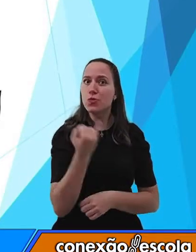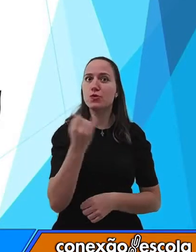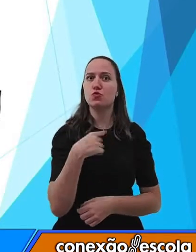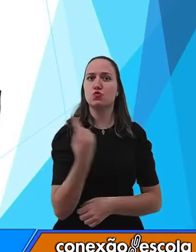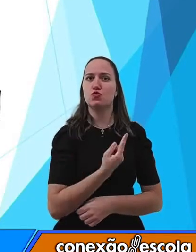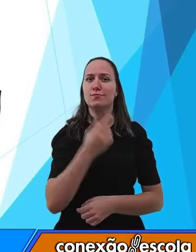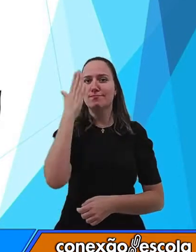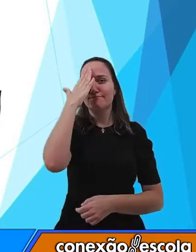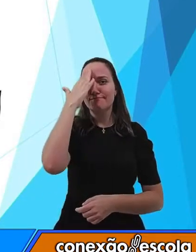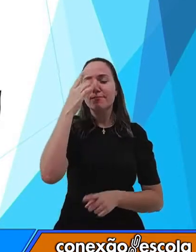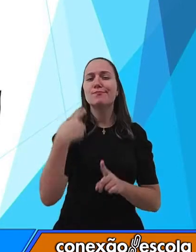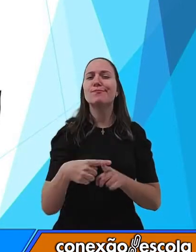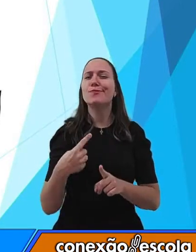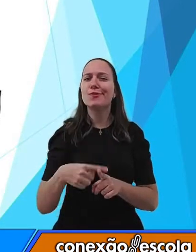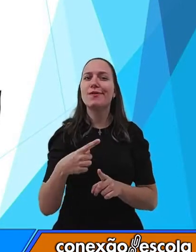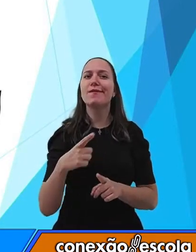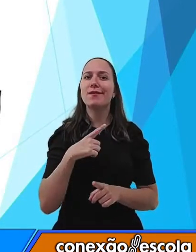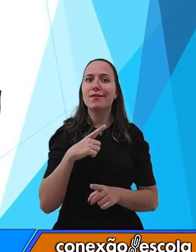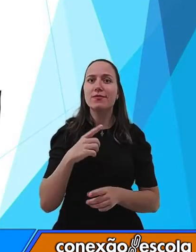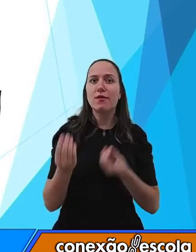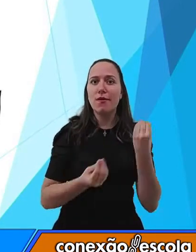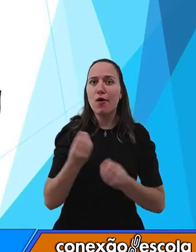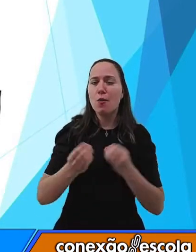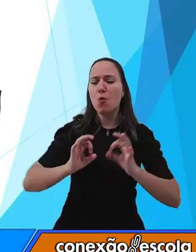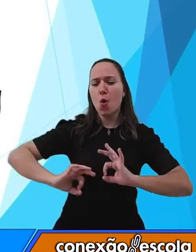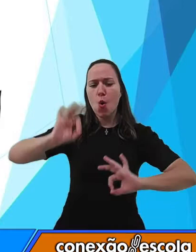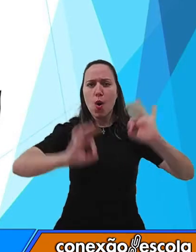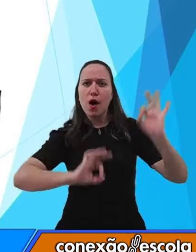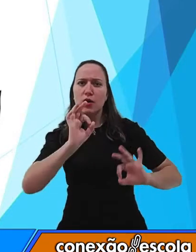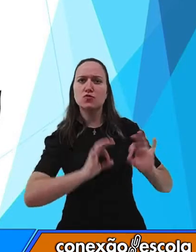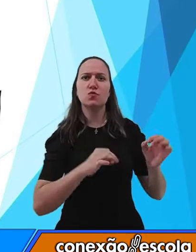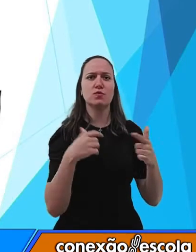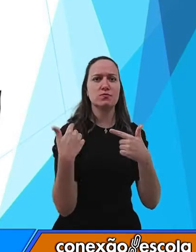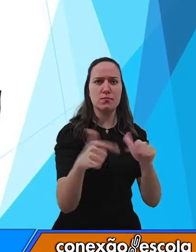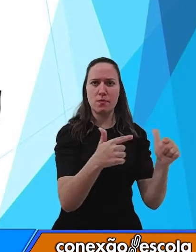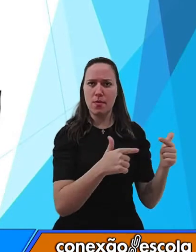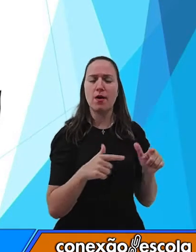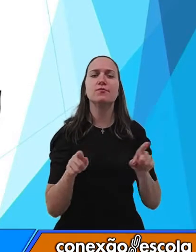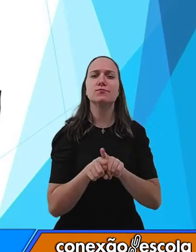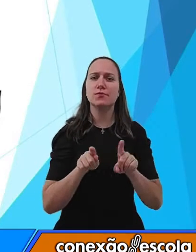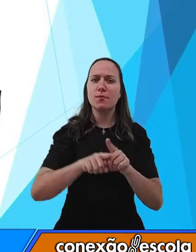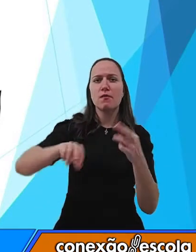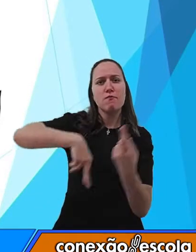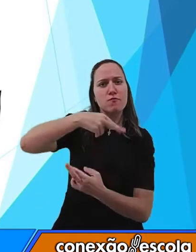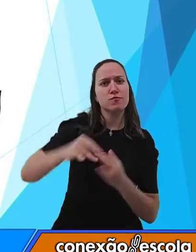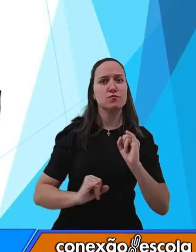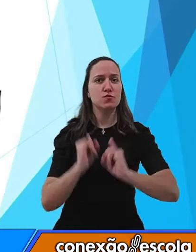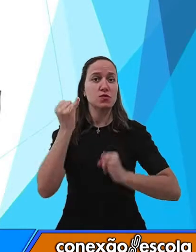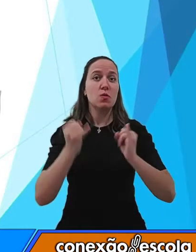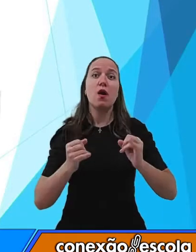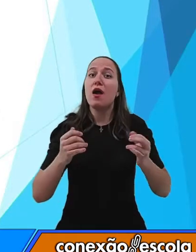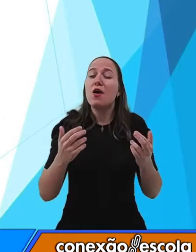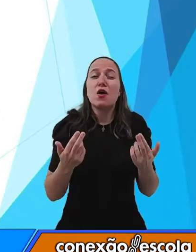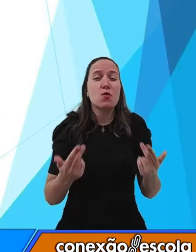o trabalho e levou à Revolução Industrial é a mesma que criou o esporte.